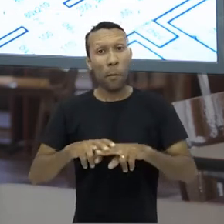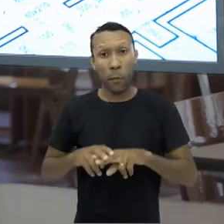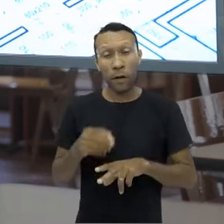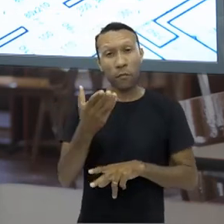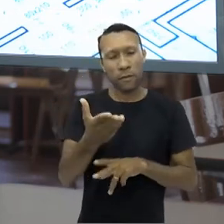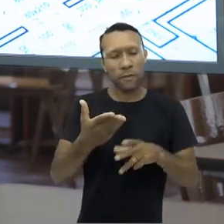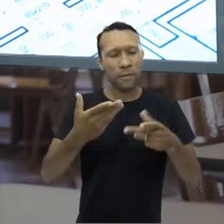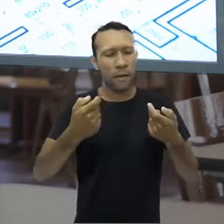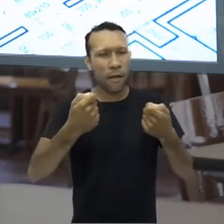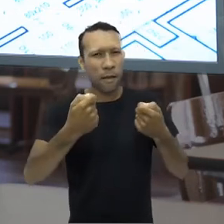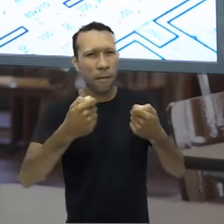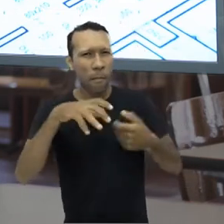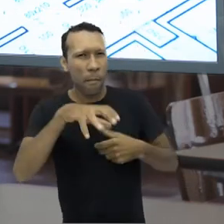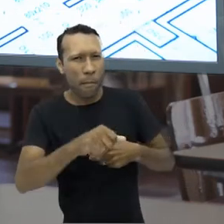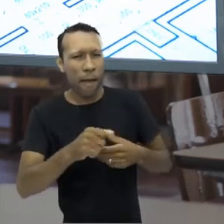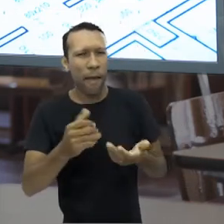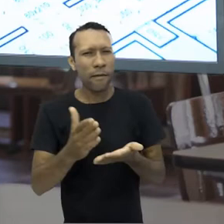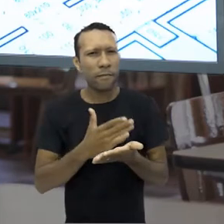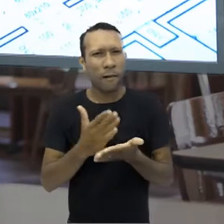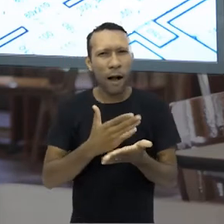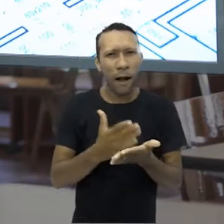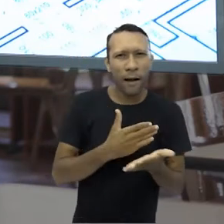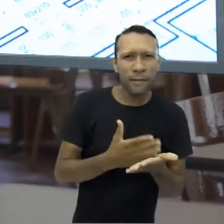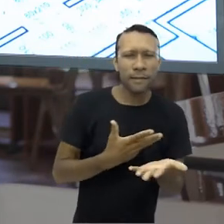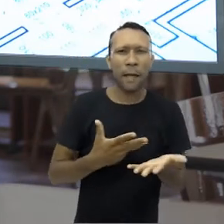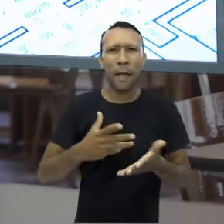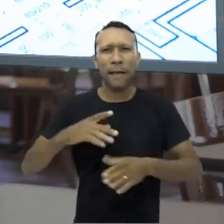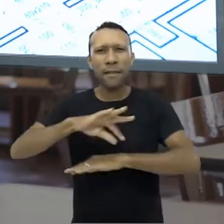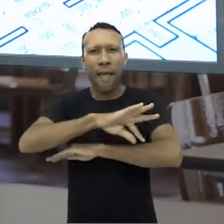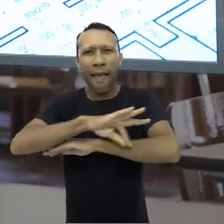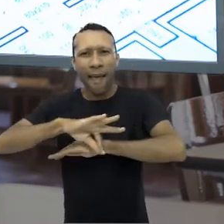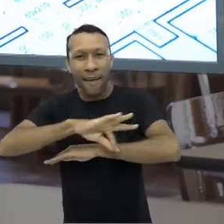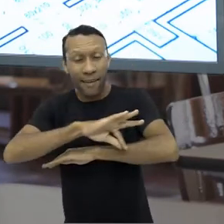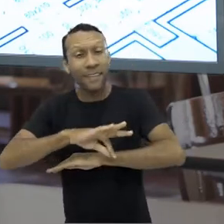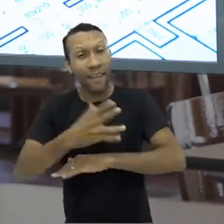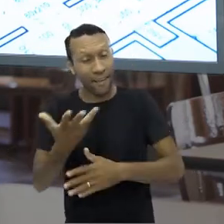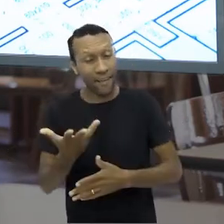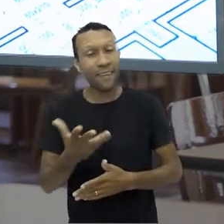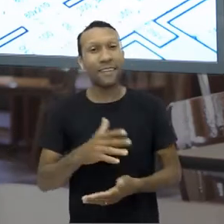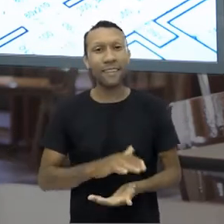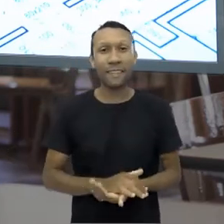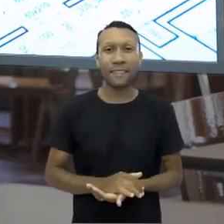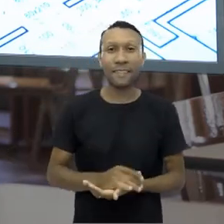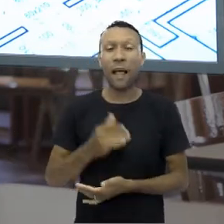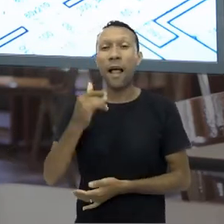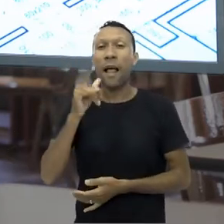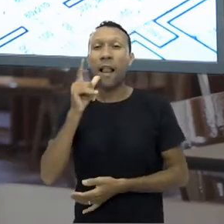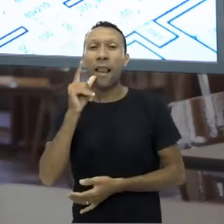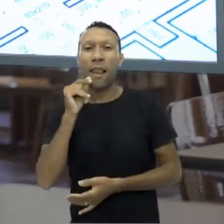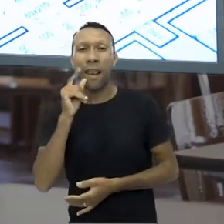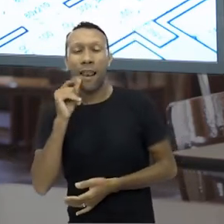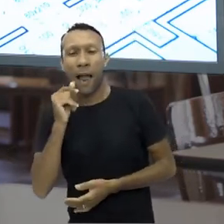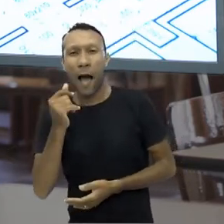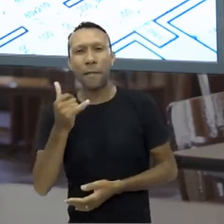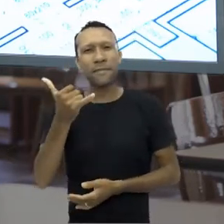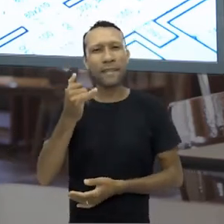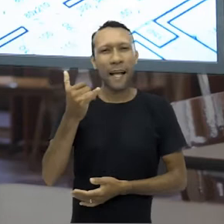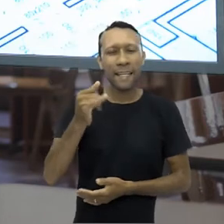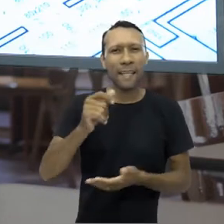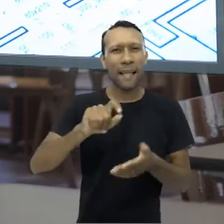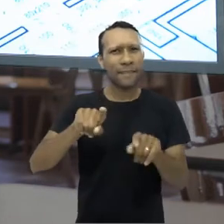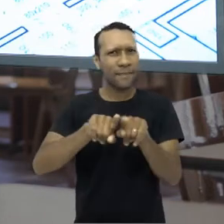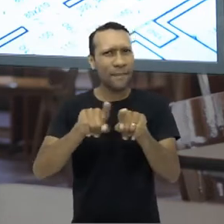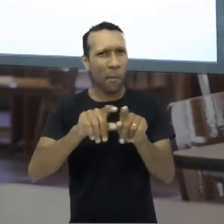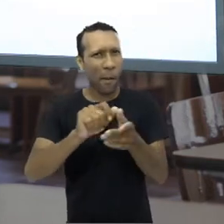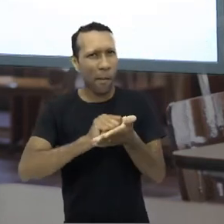preciso que vocês aí em casa peguem o caderno de vocês, peguem a sua régua de 30 centímetros, lápis, caneta e borracha, tá